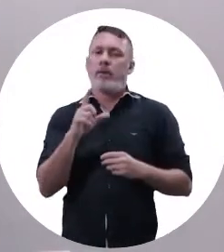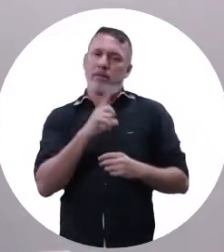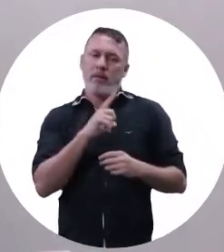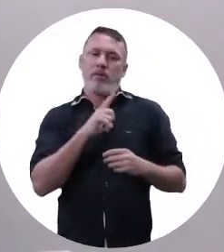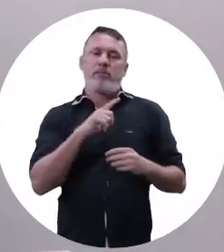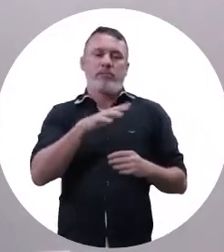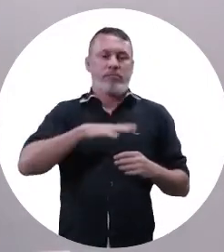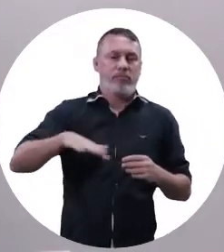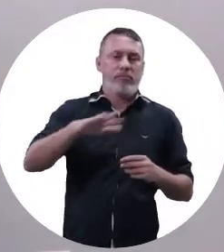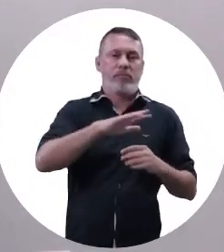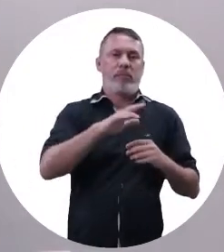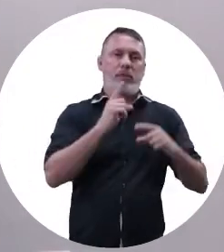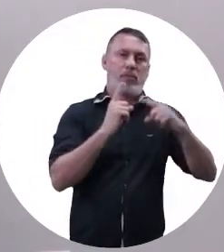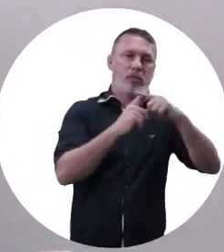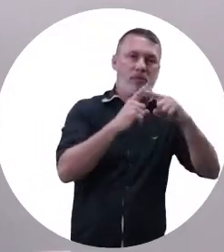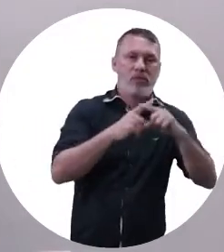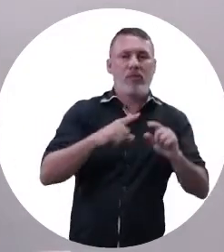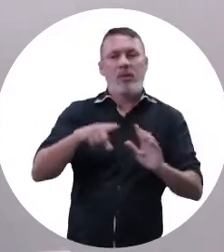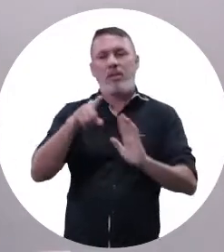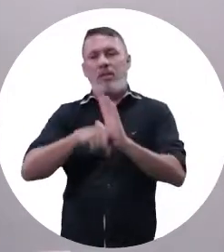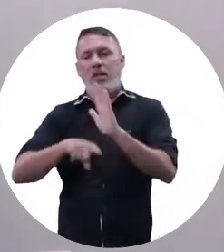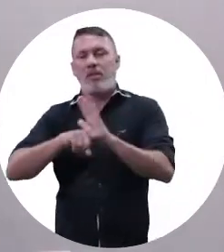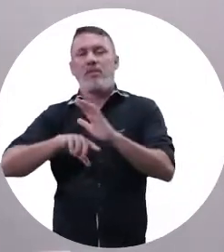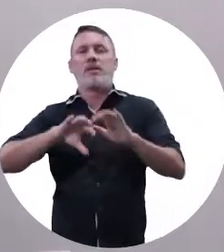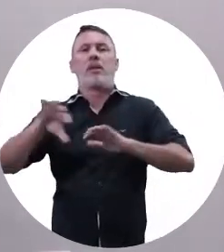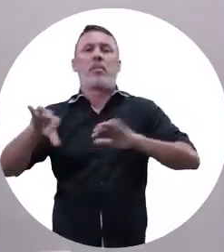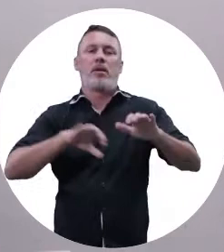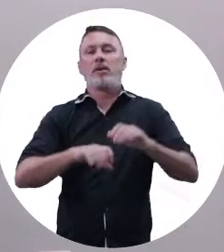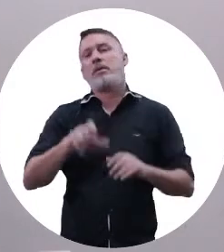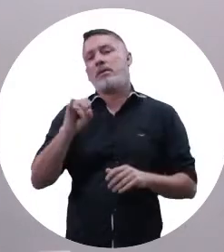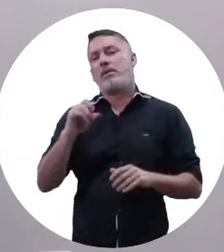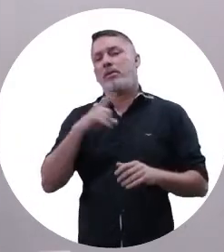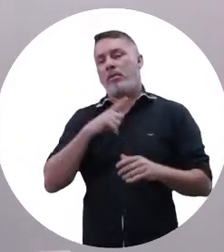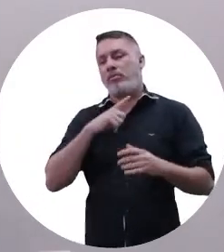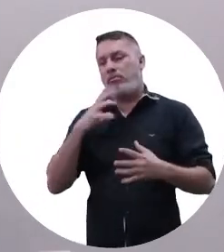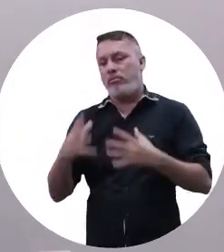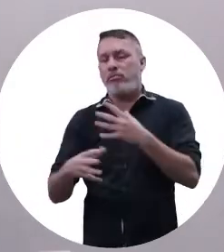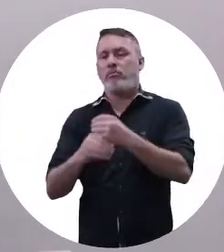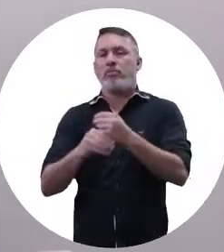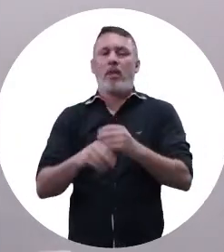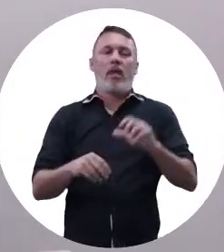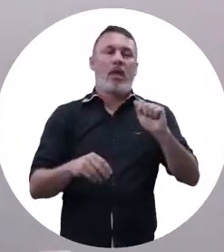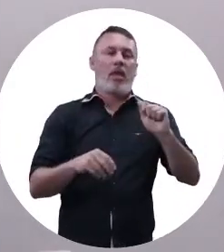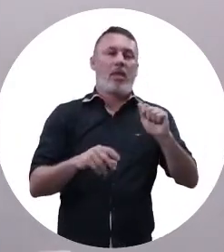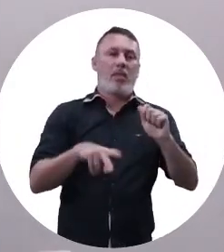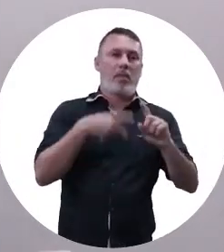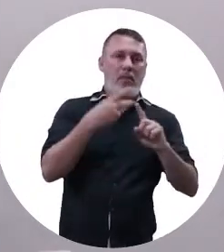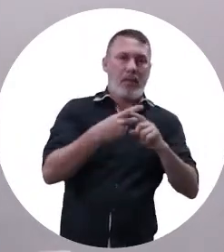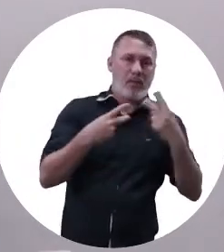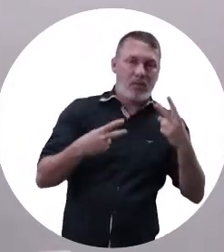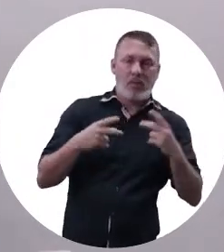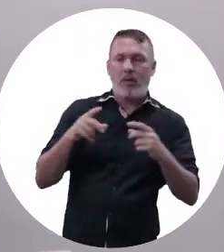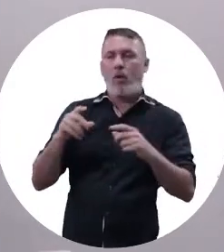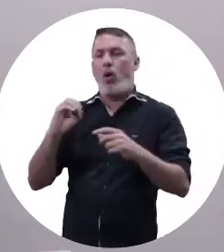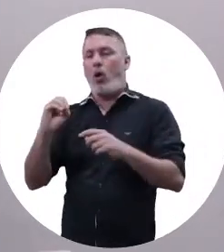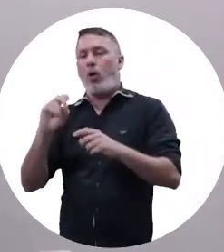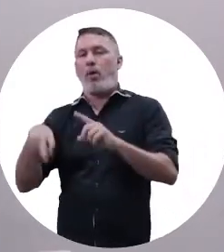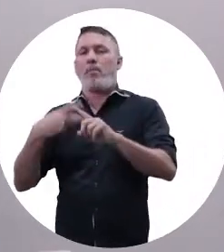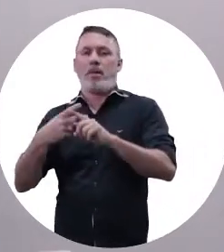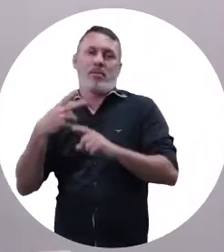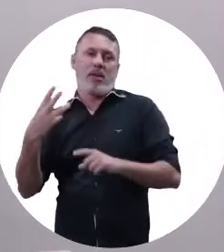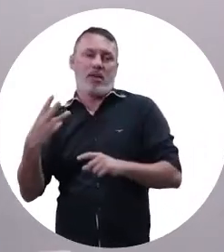tenham cargas positivas e negativas separadas. É como se eu tivesse o alumínio 3+, e o oxigênio